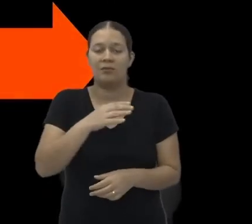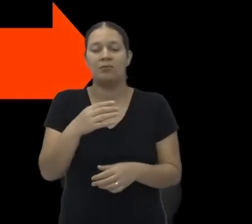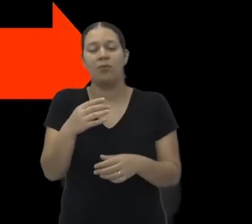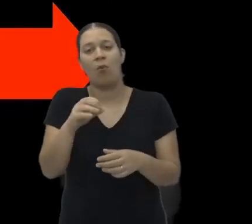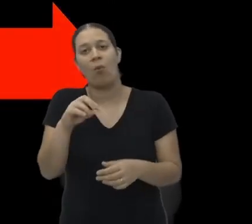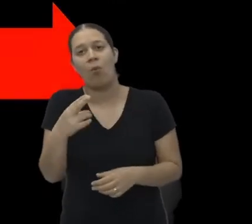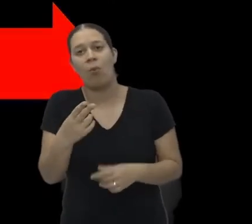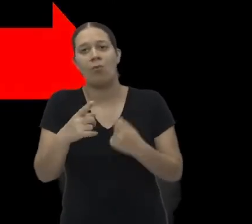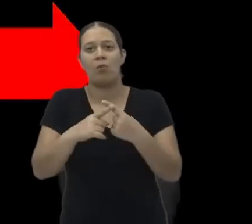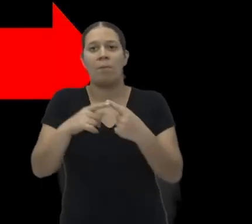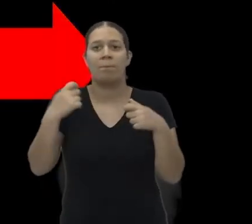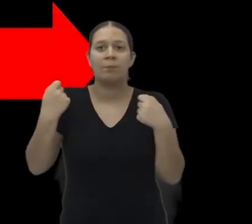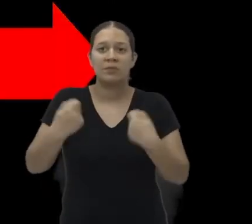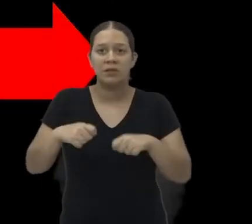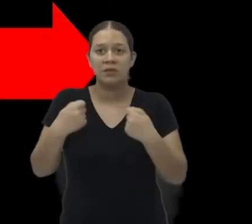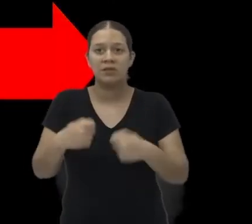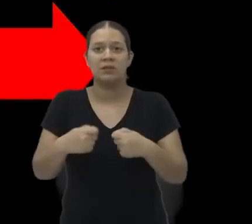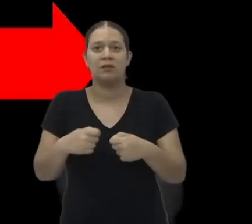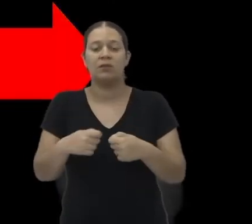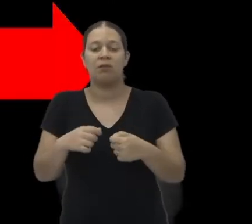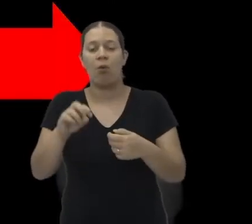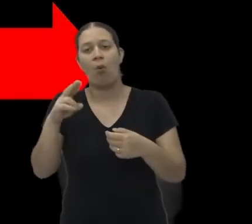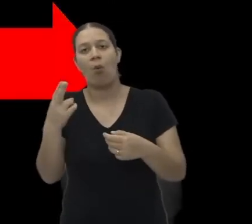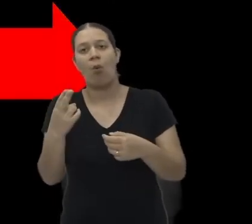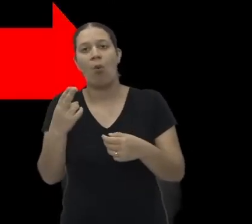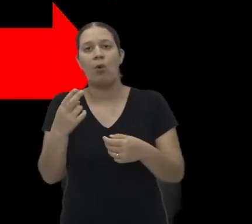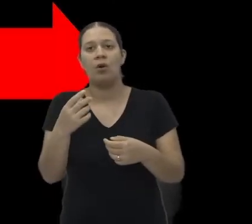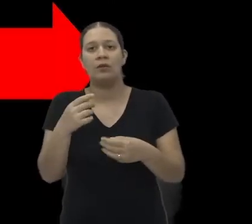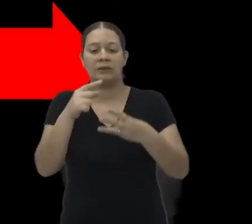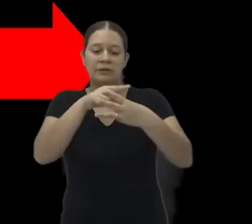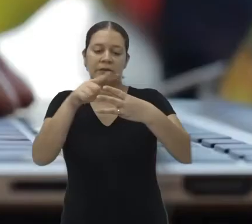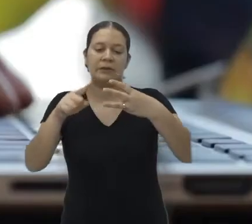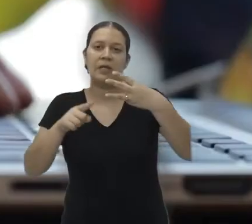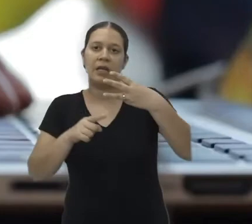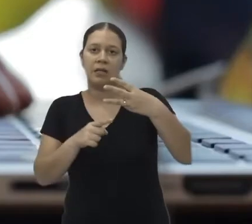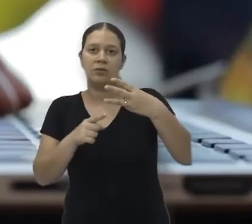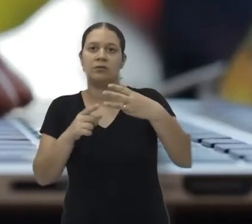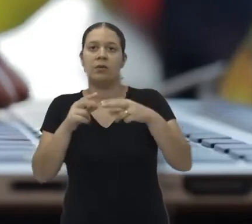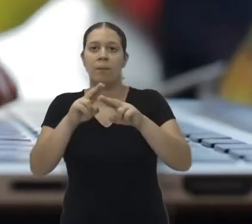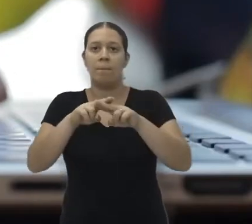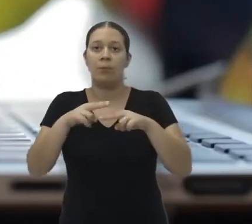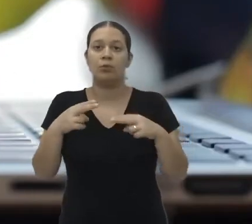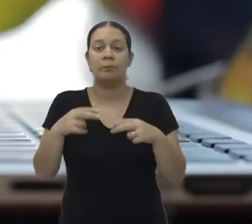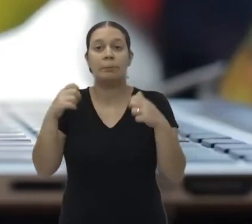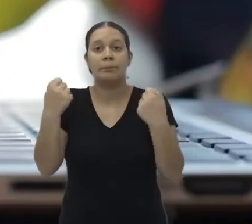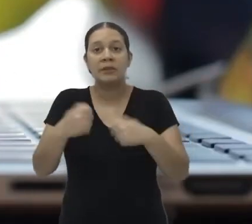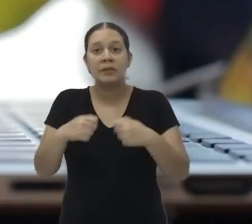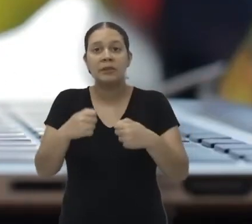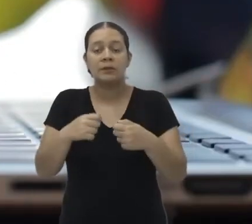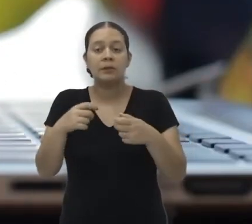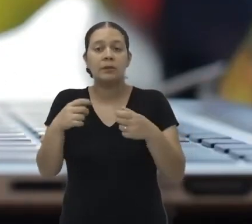maldade, necessidade ou por causa desses dois motivos. É necessário